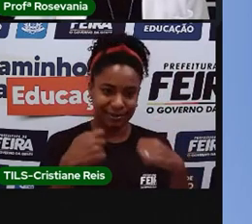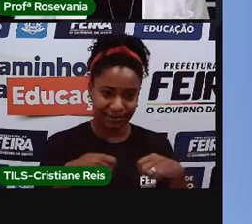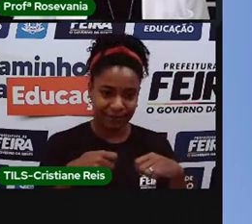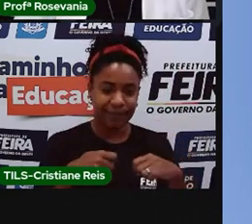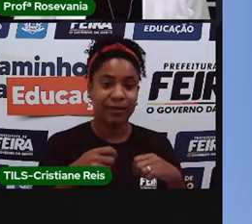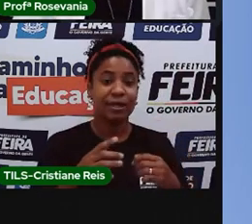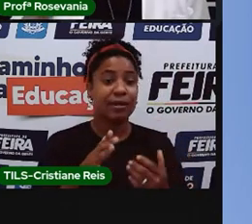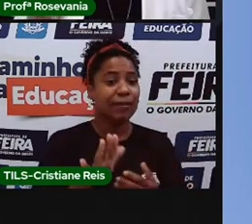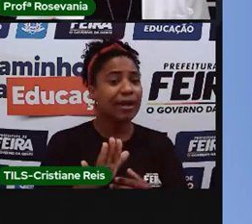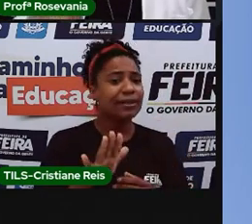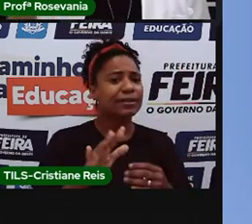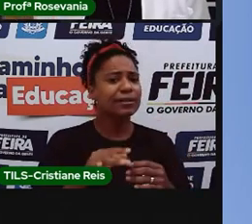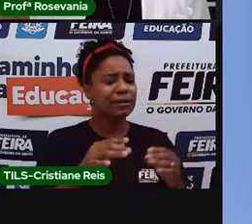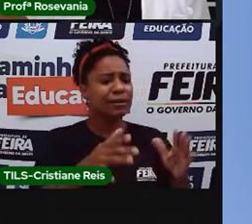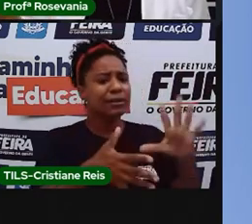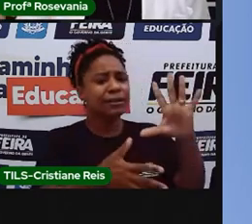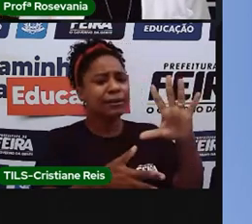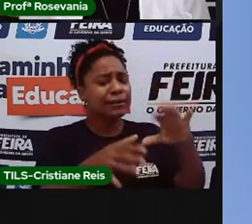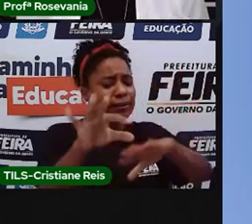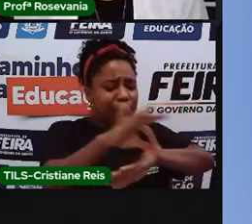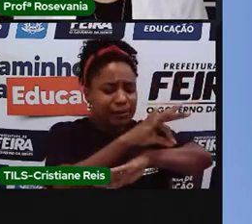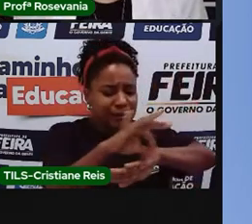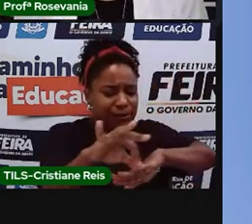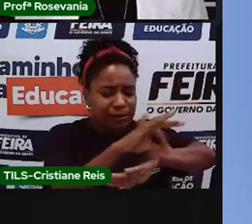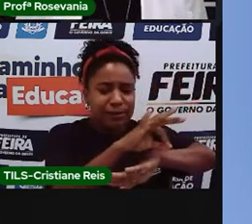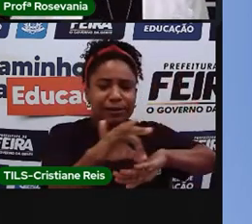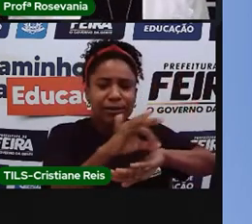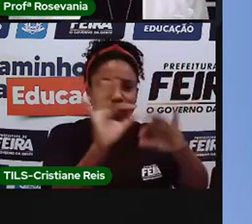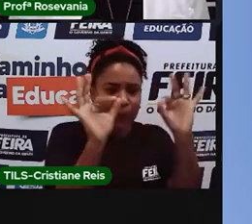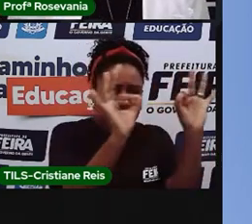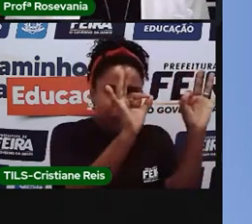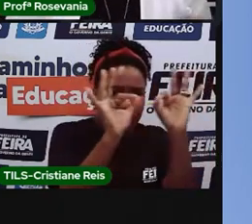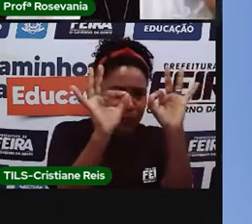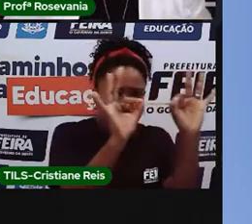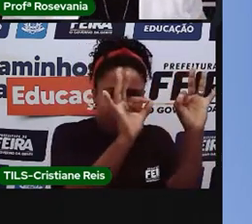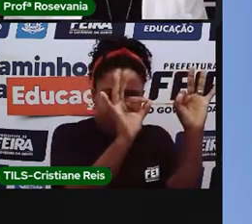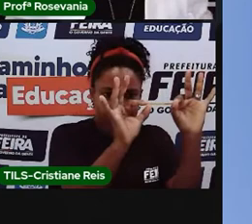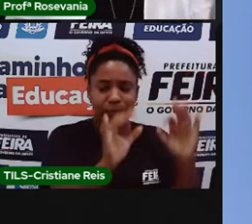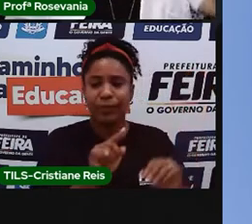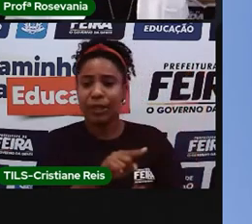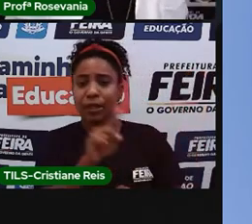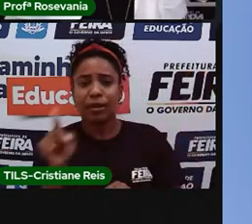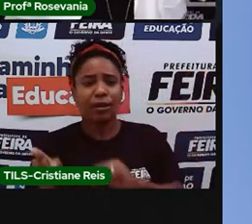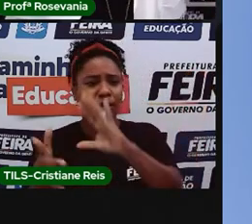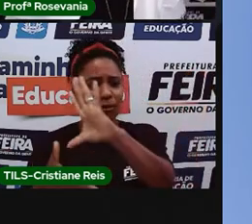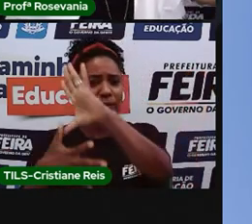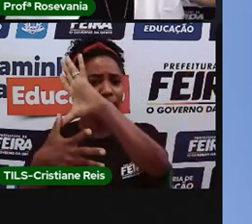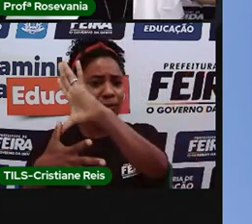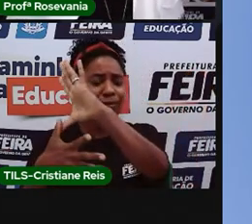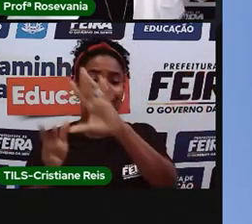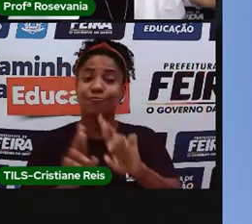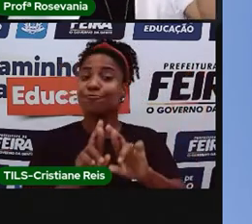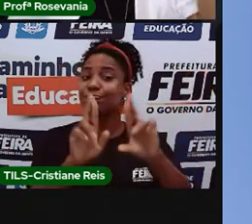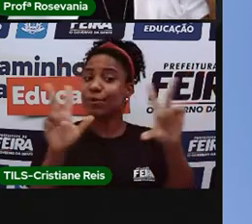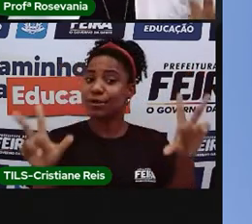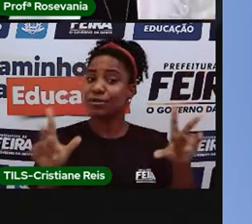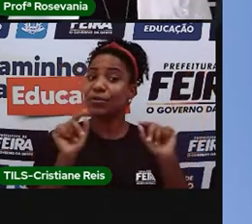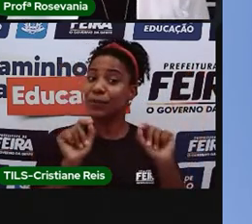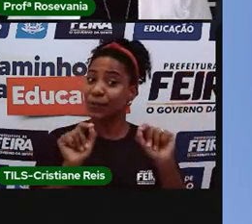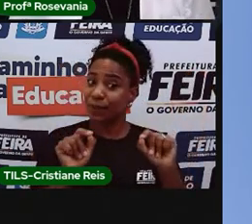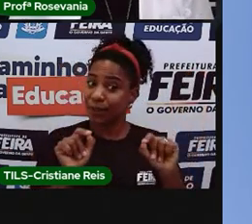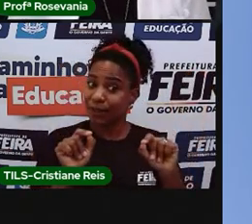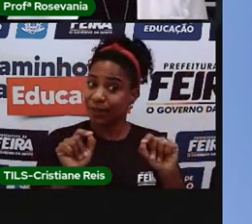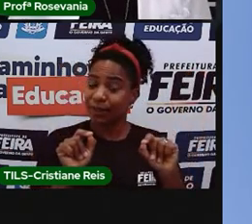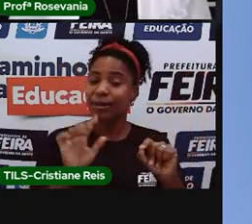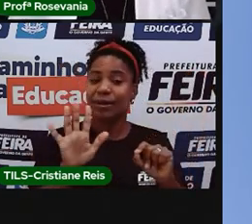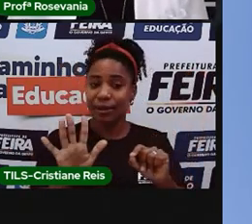diferença é a escala. As plantas mostram mais detalhes. A gente vai falar, né, disso um pouquinho mais à frente, não vou me ater muito nessa questão